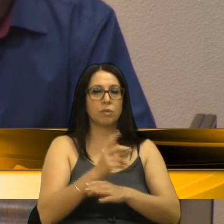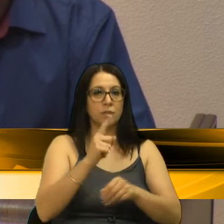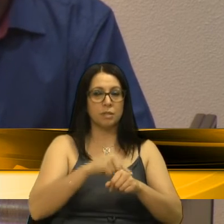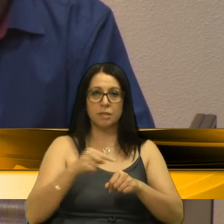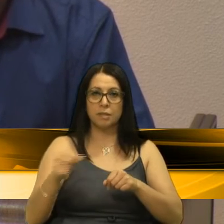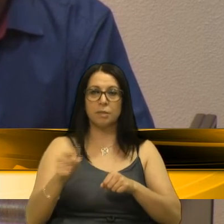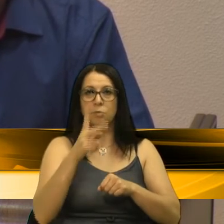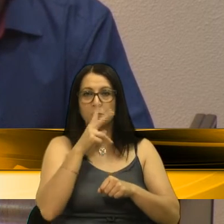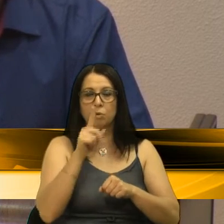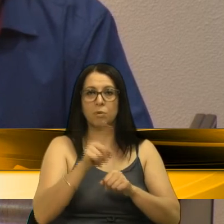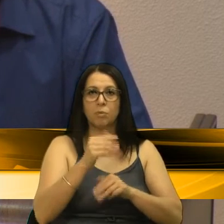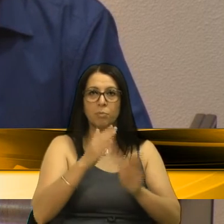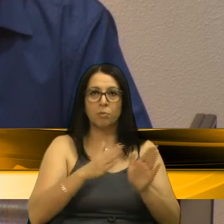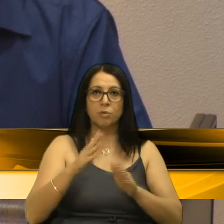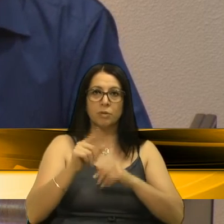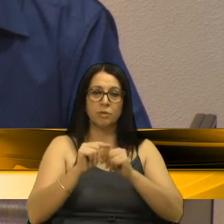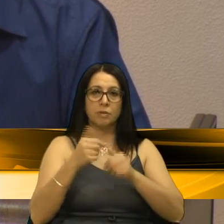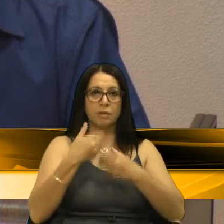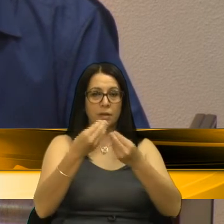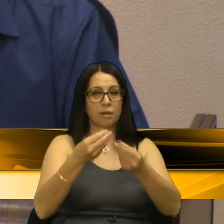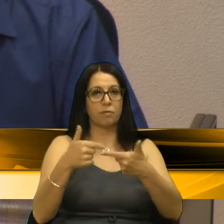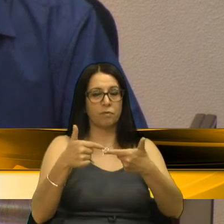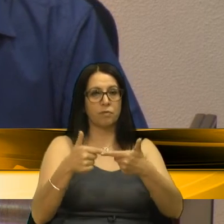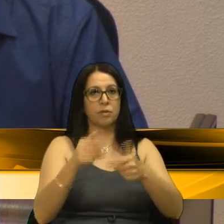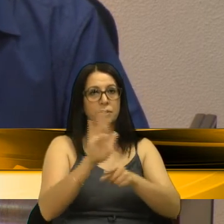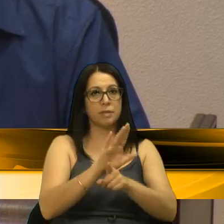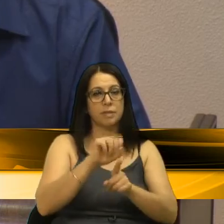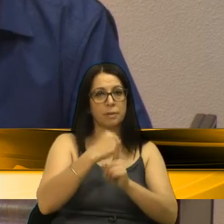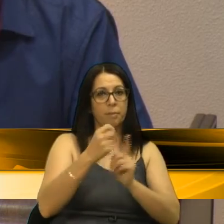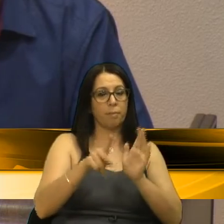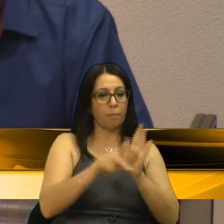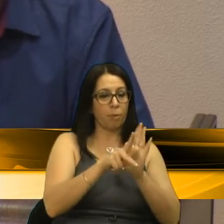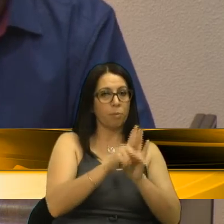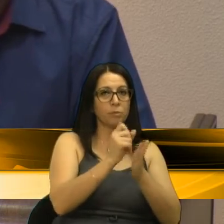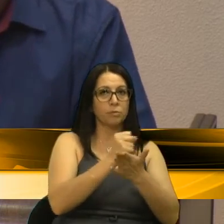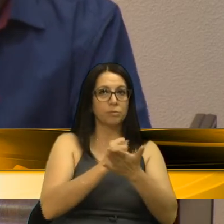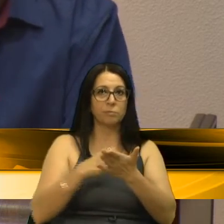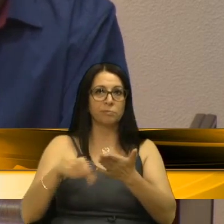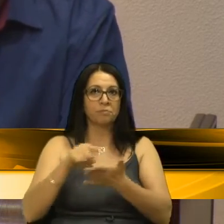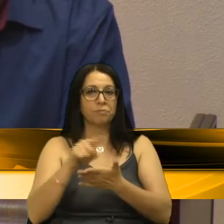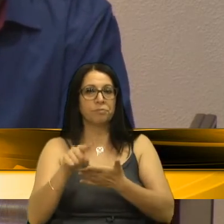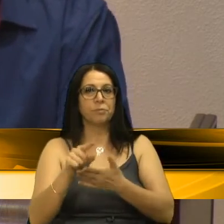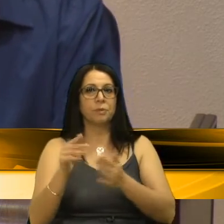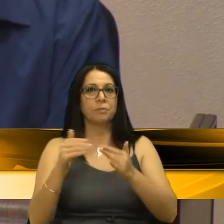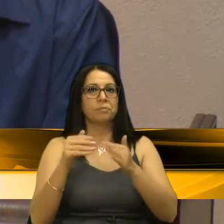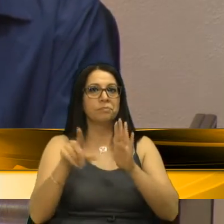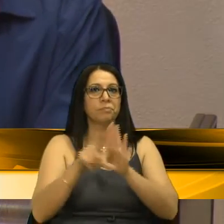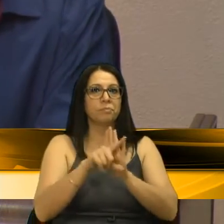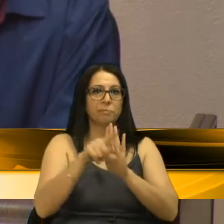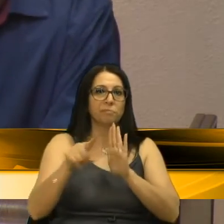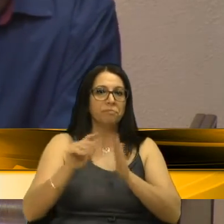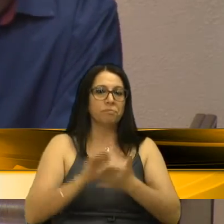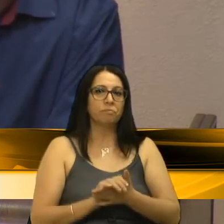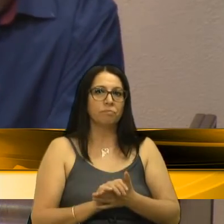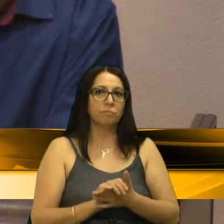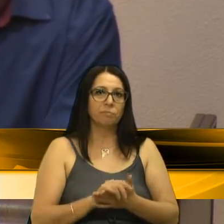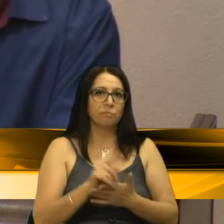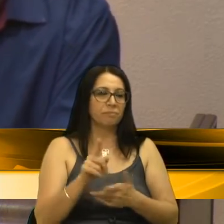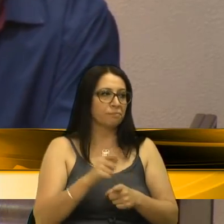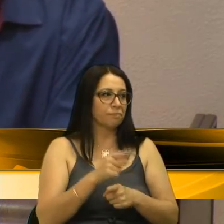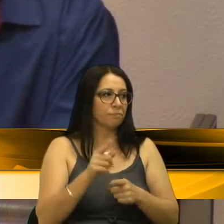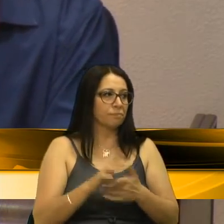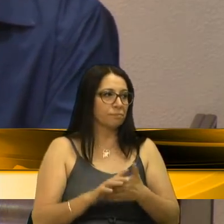como a produção e a oferta de serviços na rede assistencial própria, contratada ou conveniada, de acordo com a legislação vigente. 4,